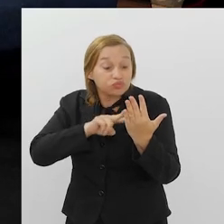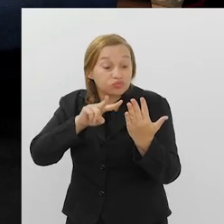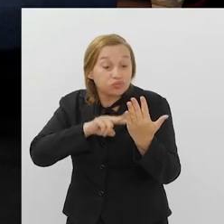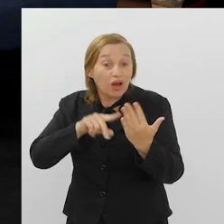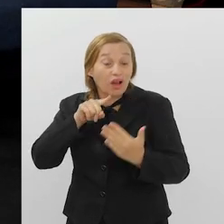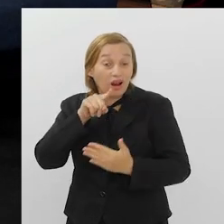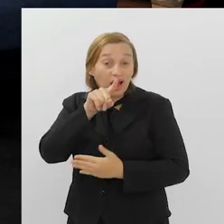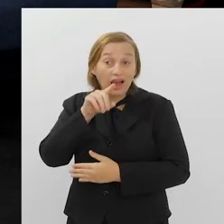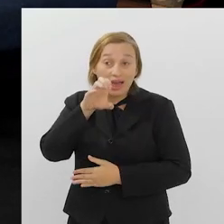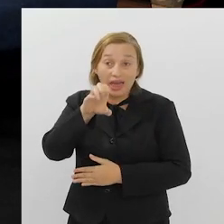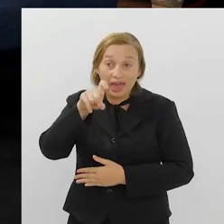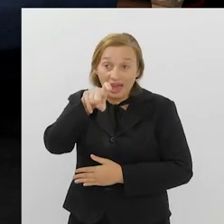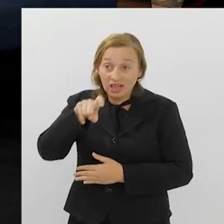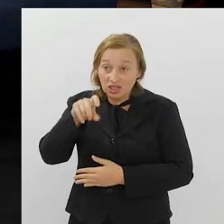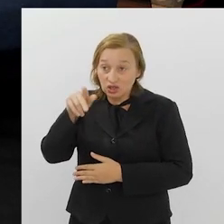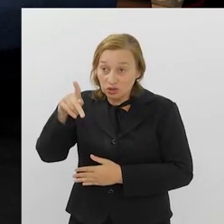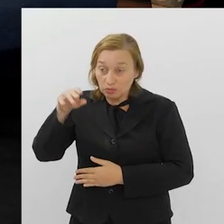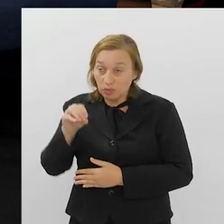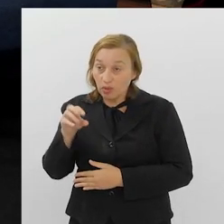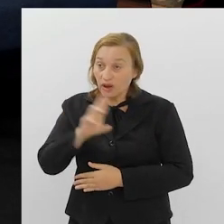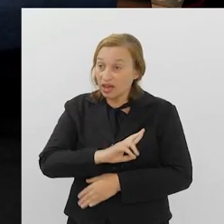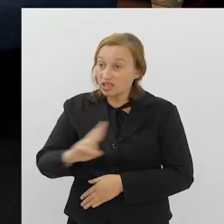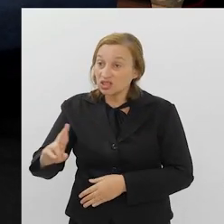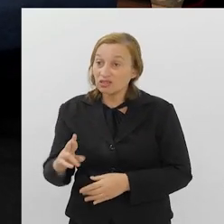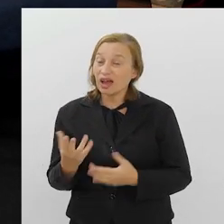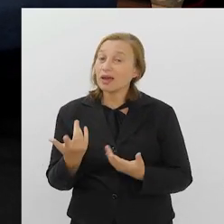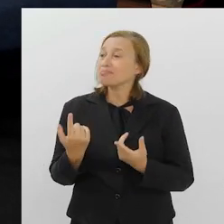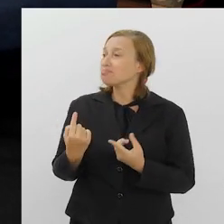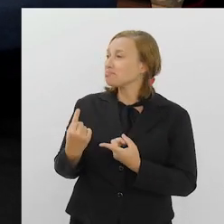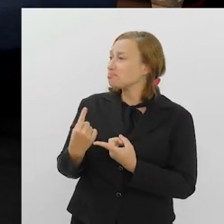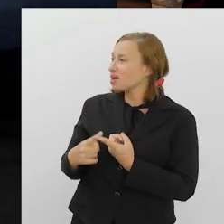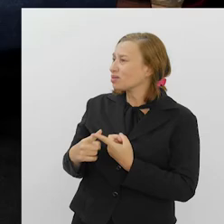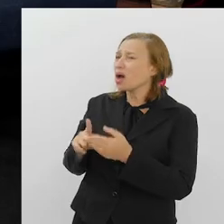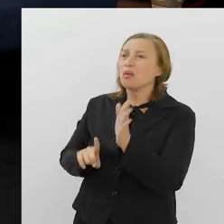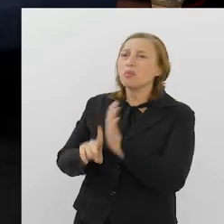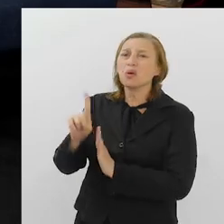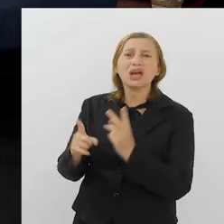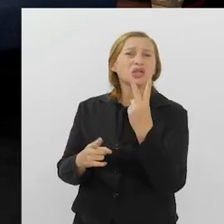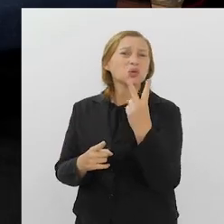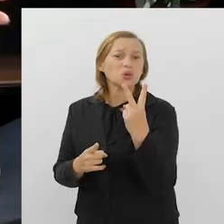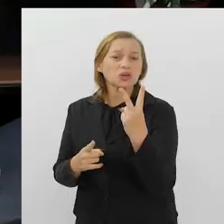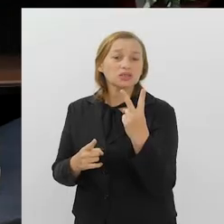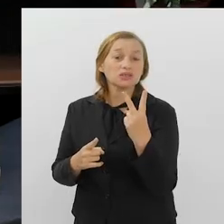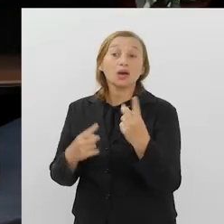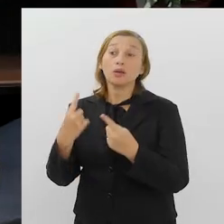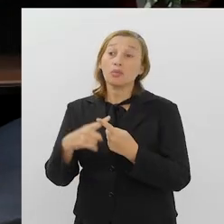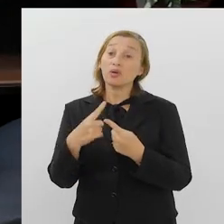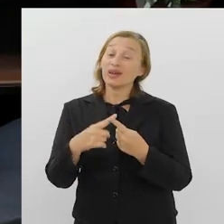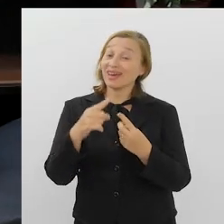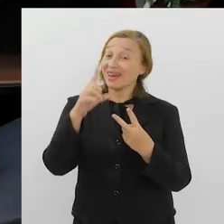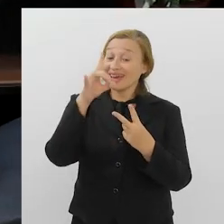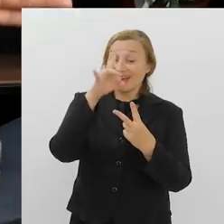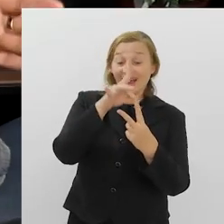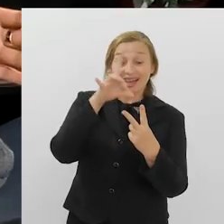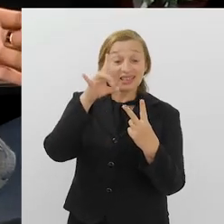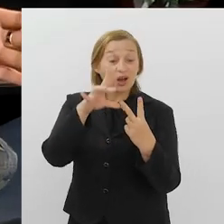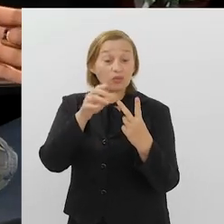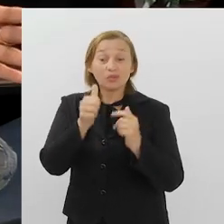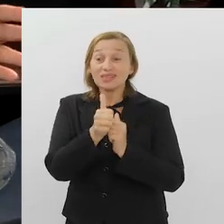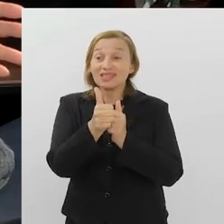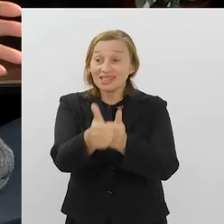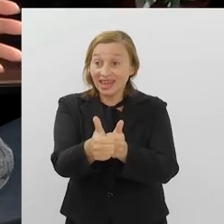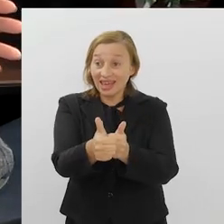ela faz uma pergunta o que que eles querem saber e eles querem saber isso por que são dois porque cada um seguiu